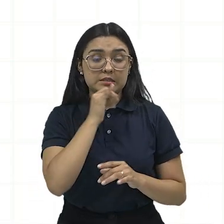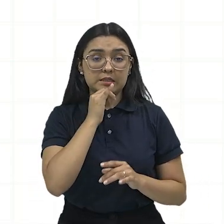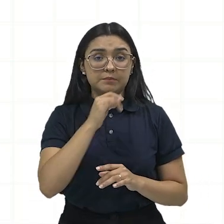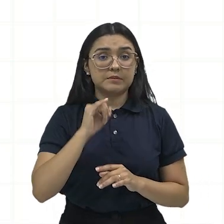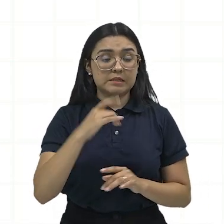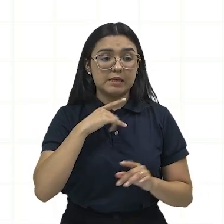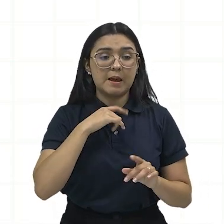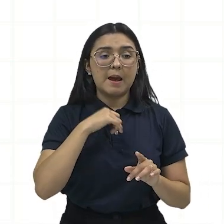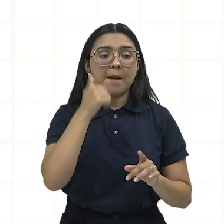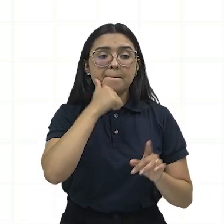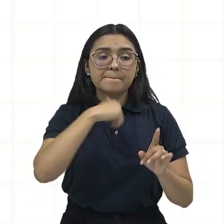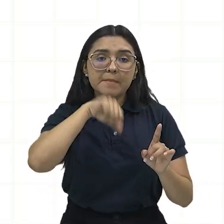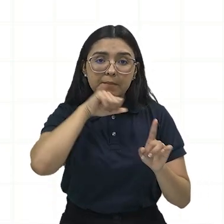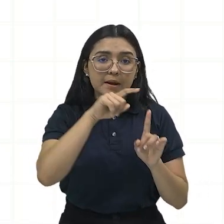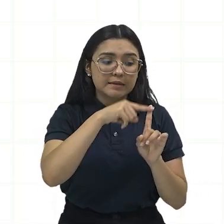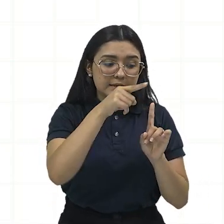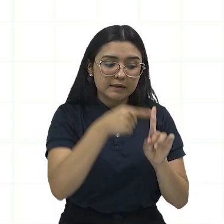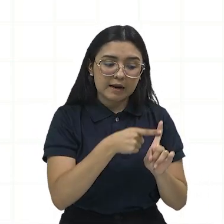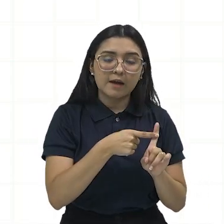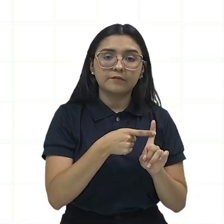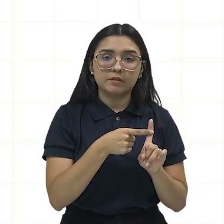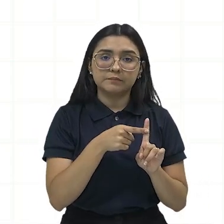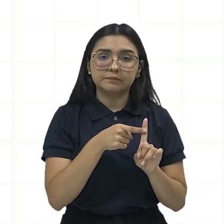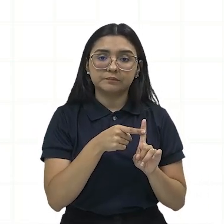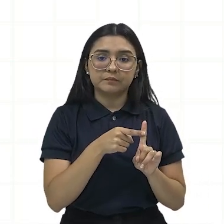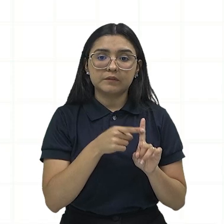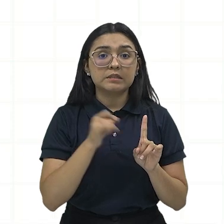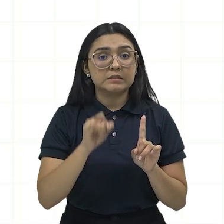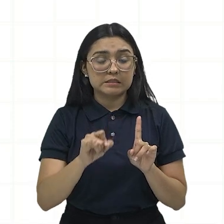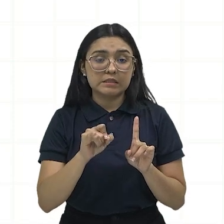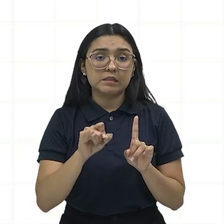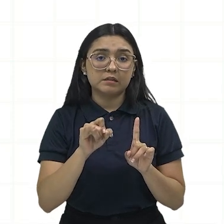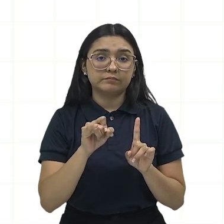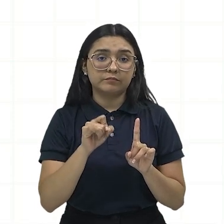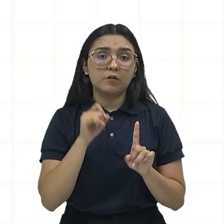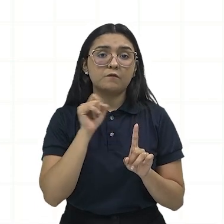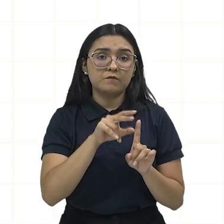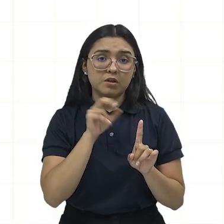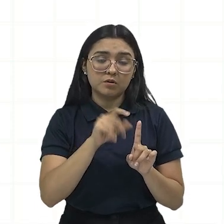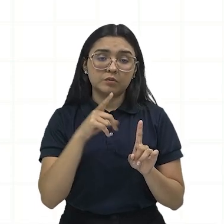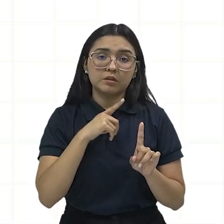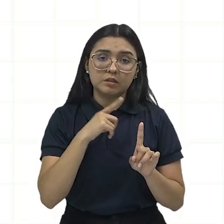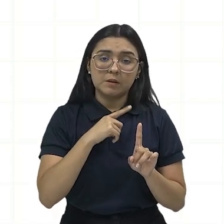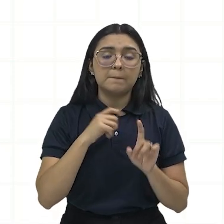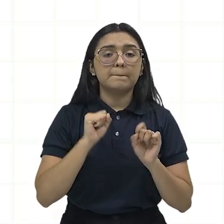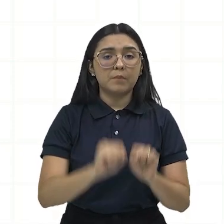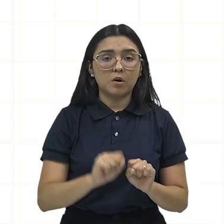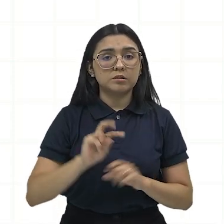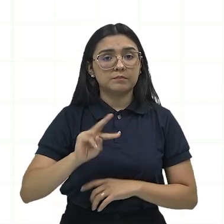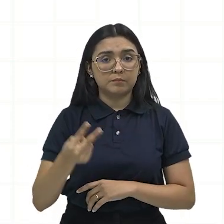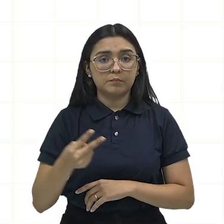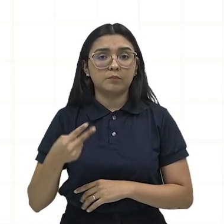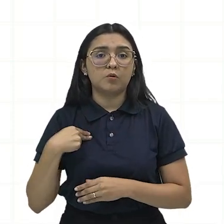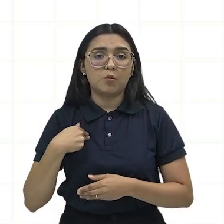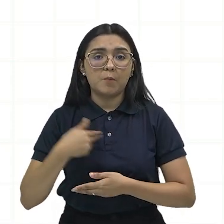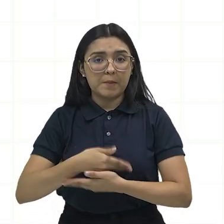estiver grávida, e aí se ela for contaminada por esse vírus, ela pode transmitir para o filho, ela pode também